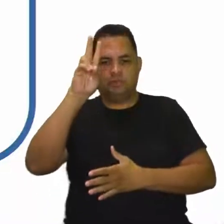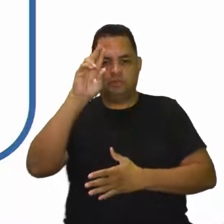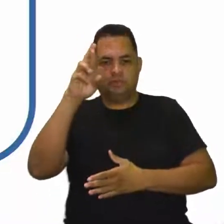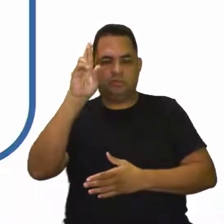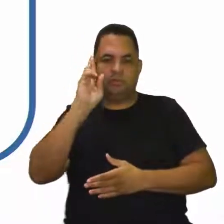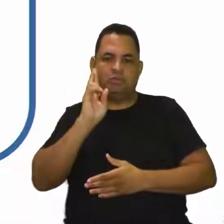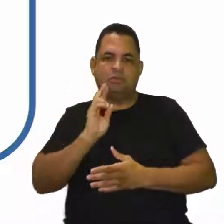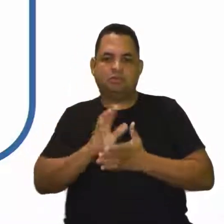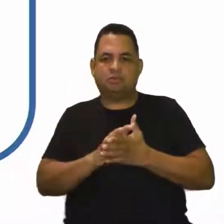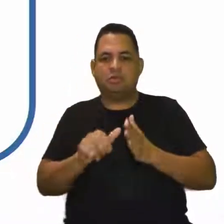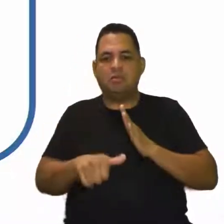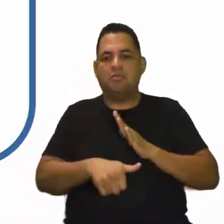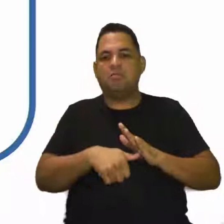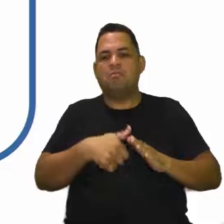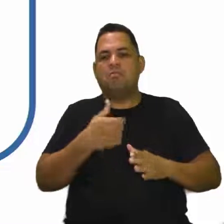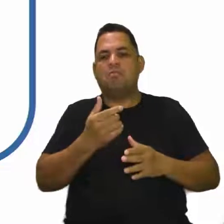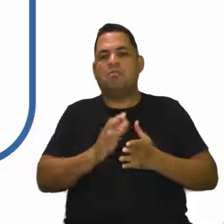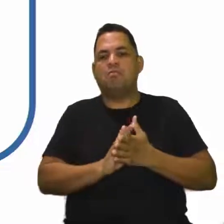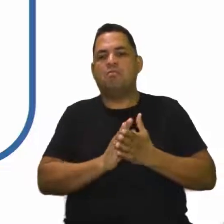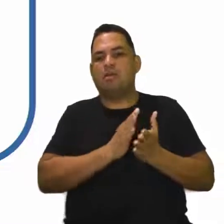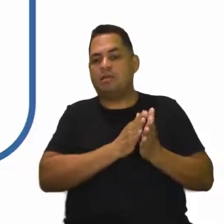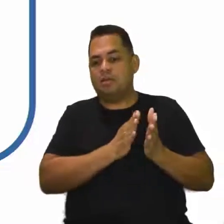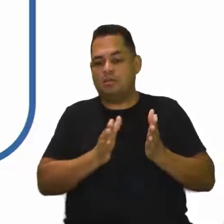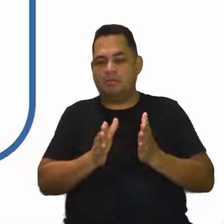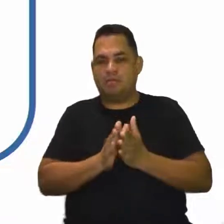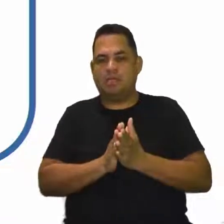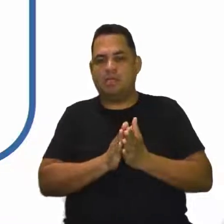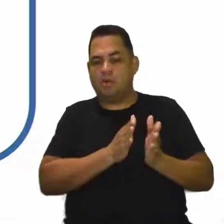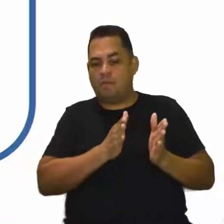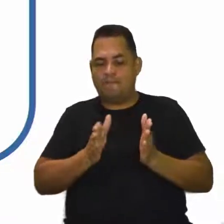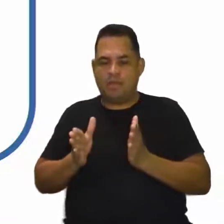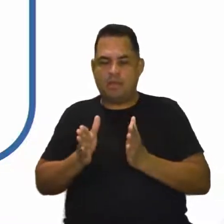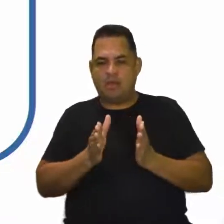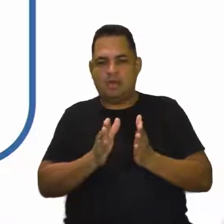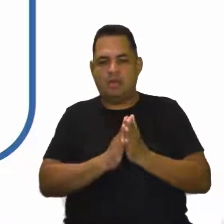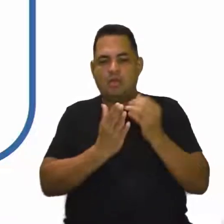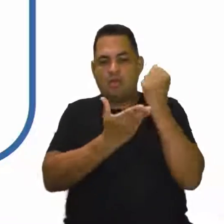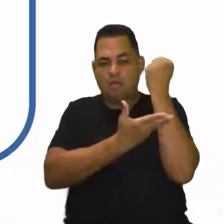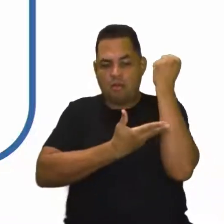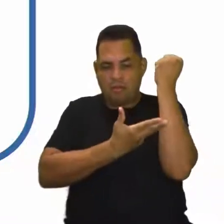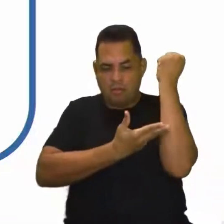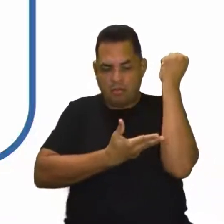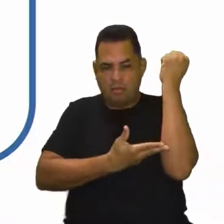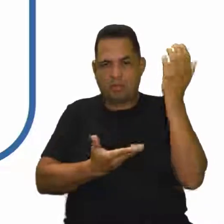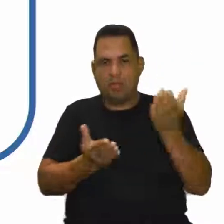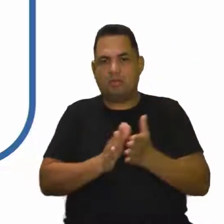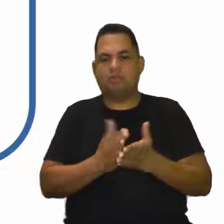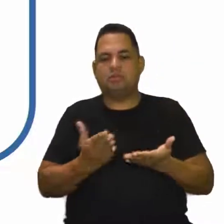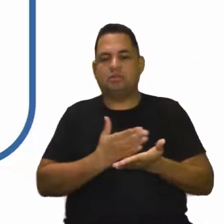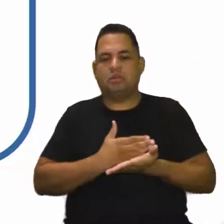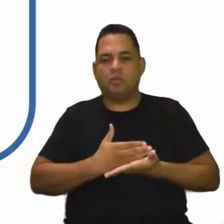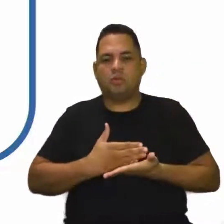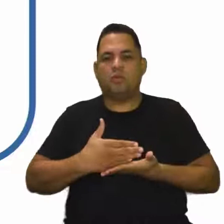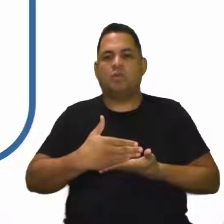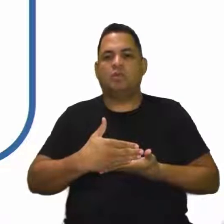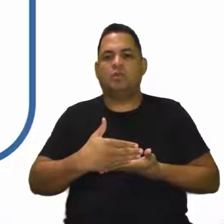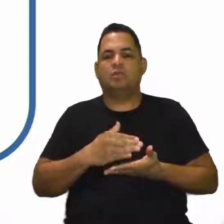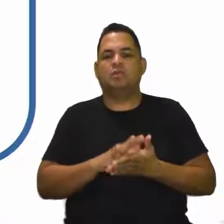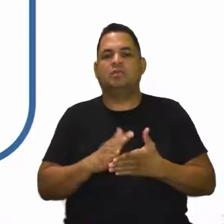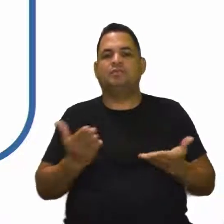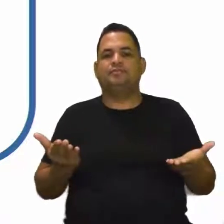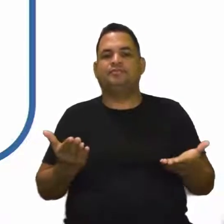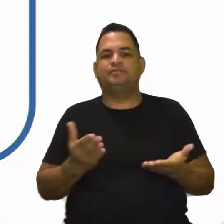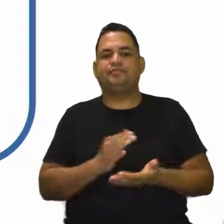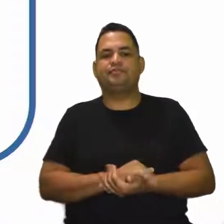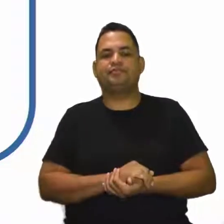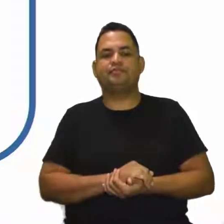primeiro ciclo da borracha, que inicia acabando a Primeira Guerra Mundial, iniciando a Primeira Guerra Mundial, acaba o